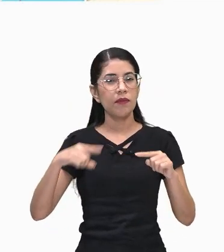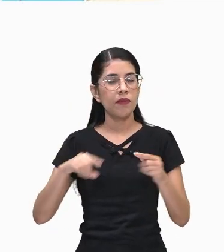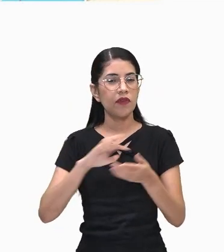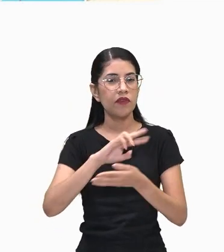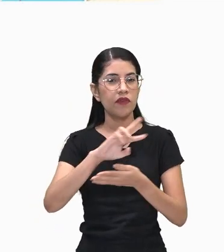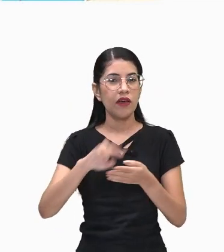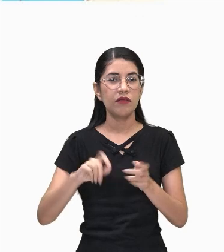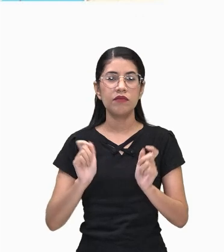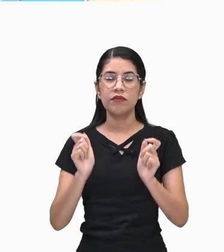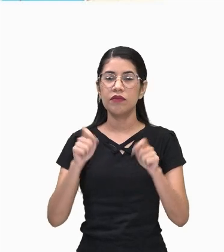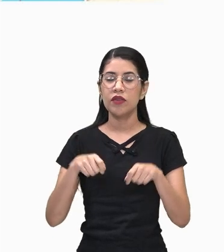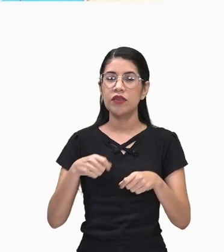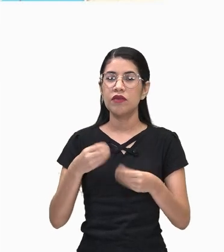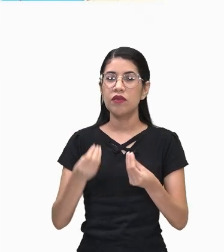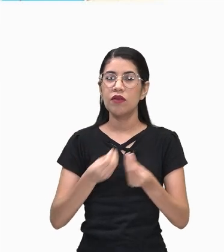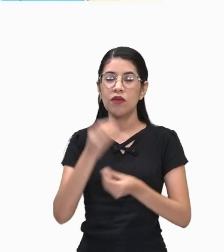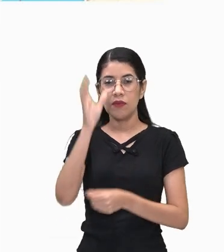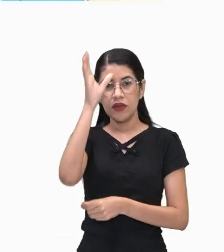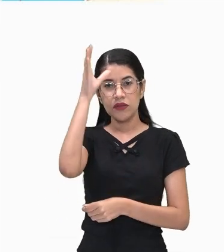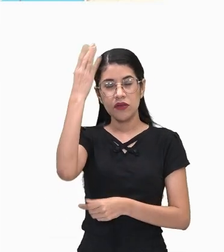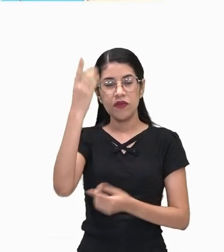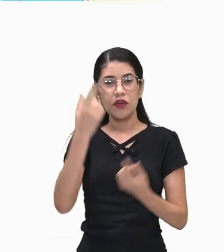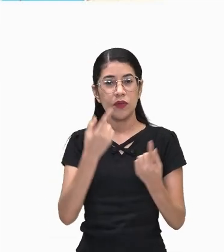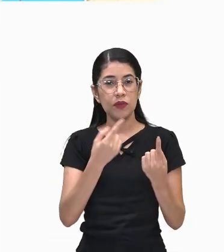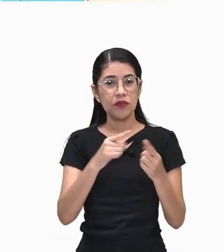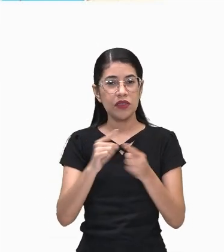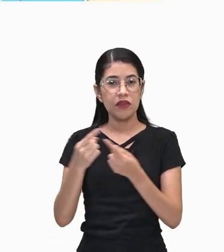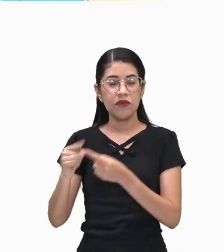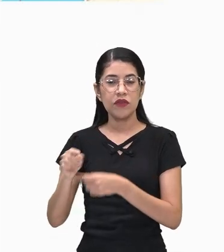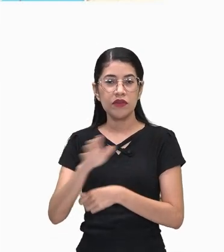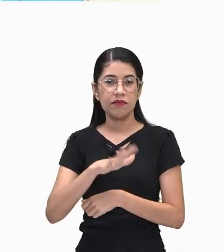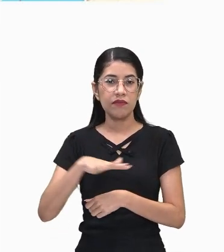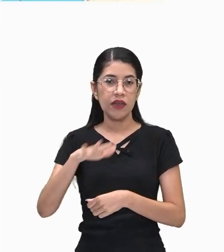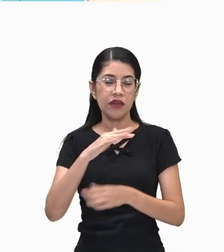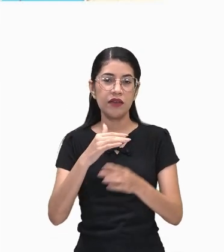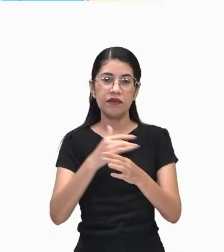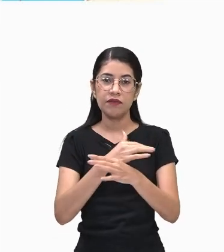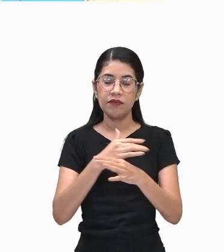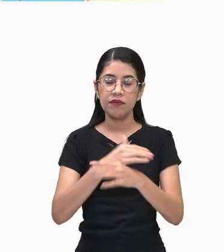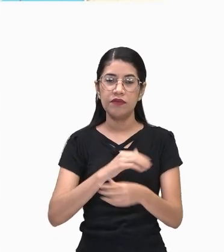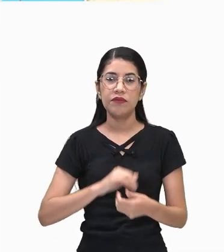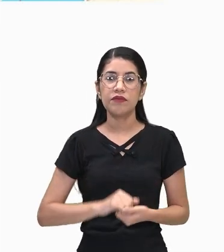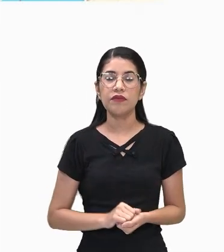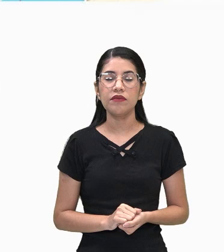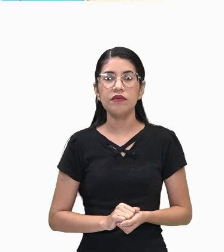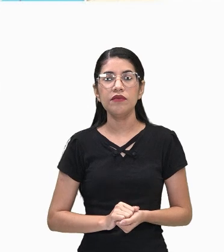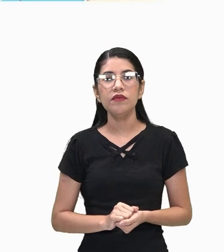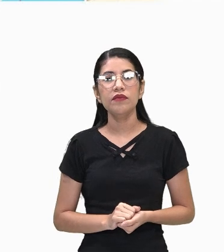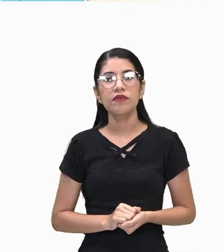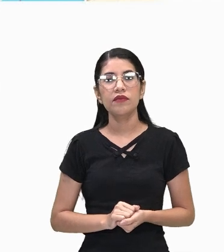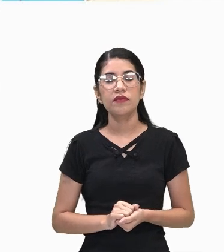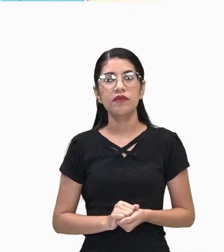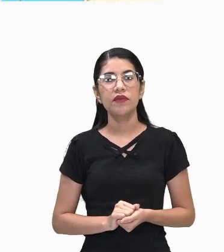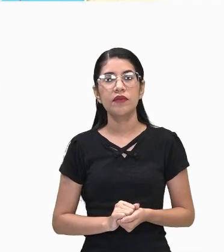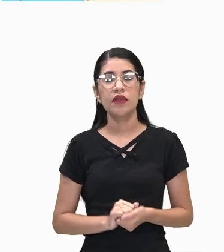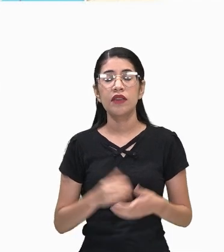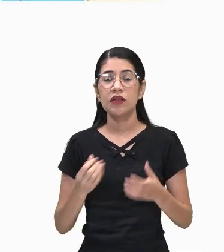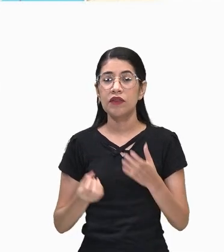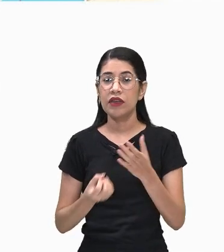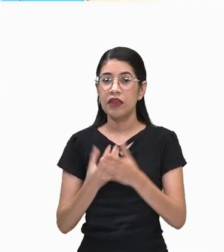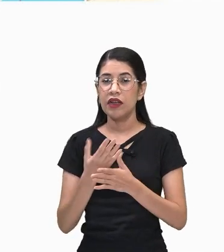abordar e resolver os desafios urbanos, né? E aí, ele surge a partir